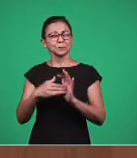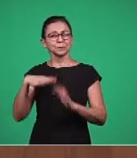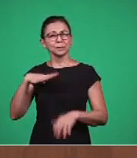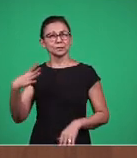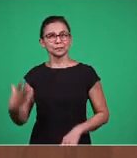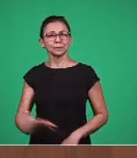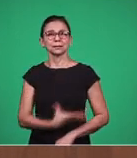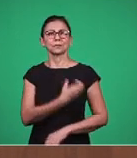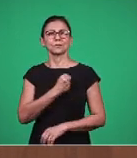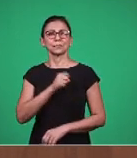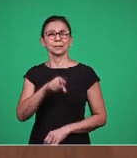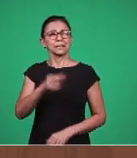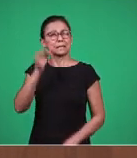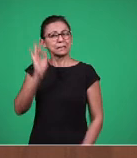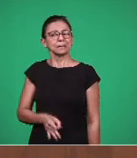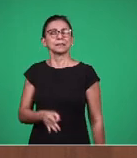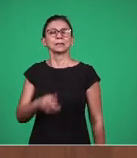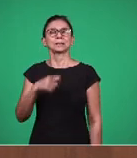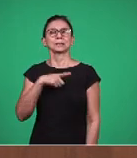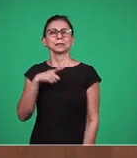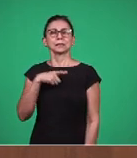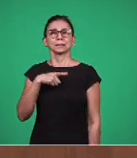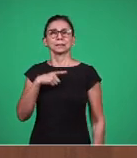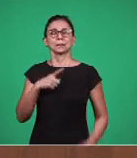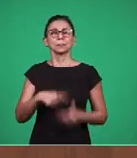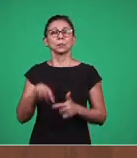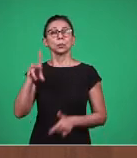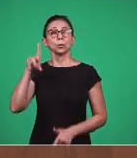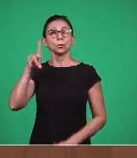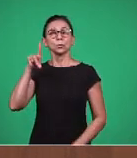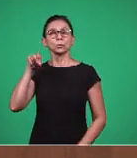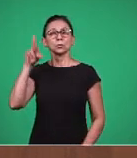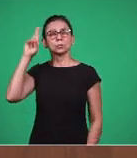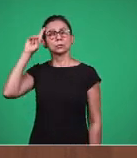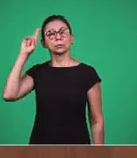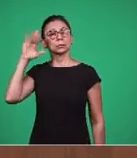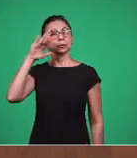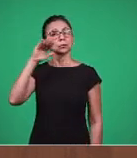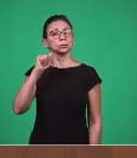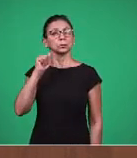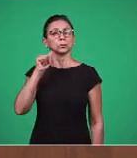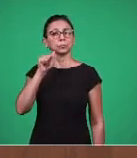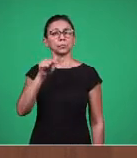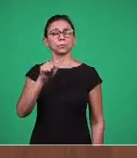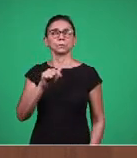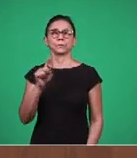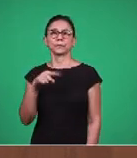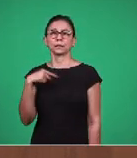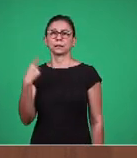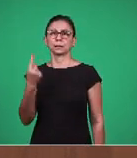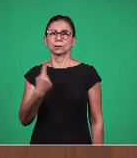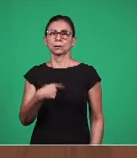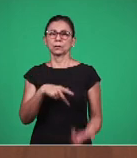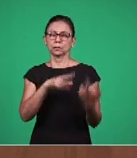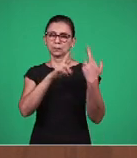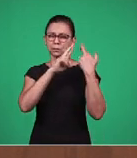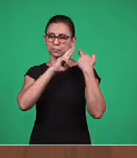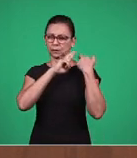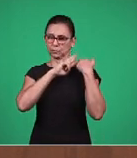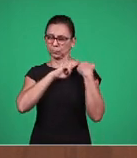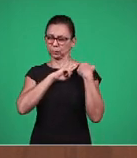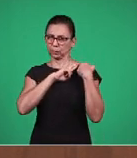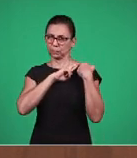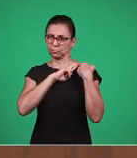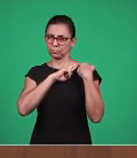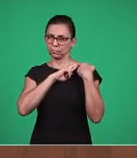Fomos chamados para um projeto e temos a responsabilidade de nos